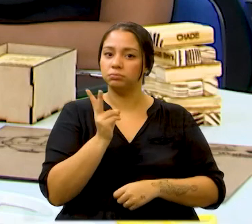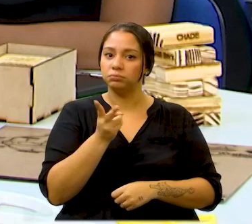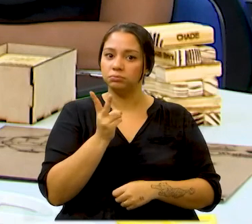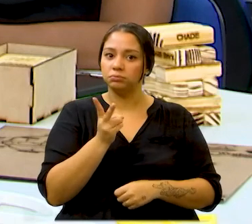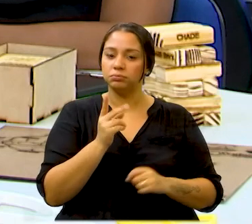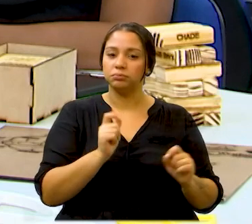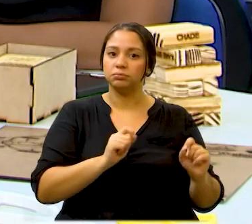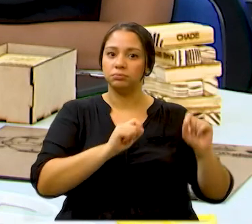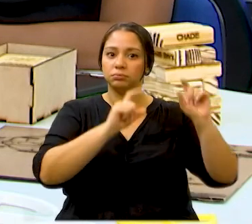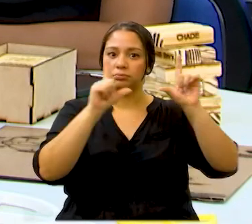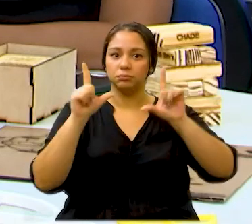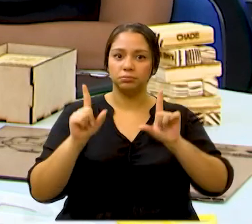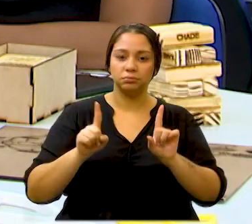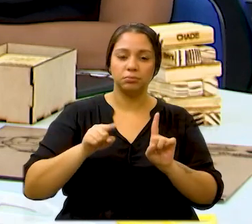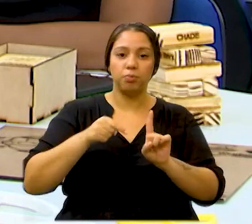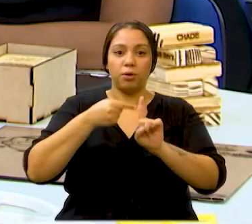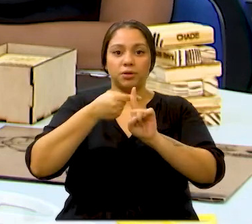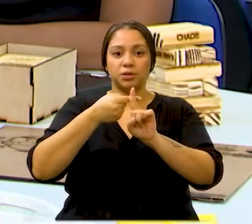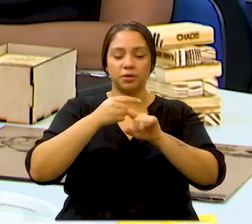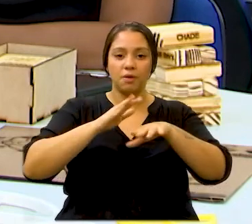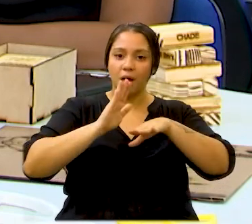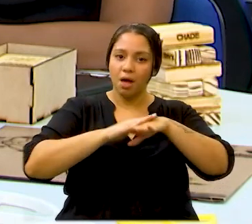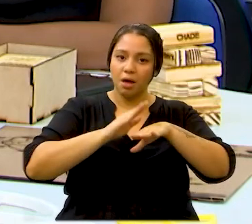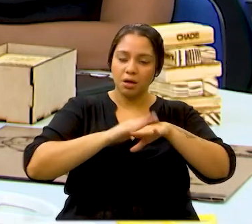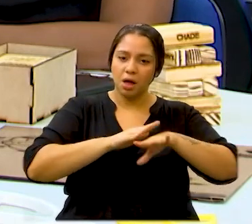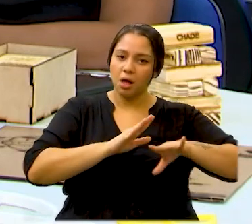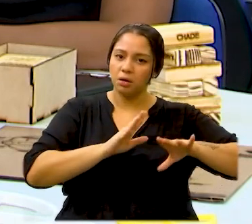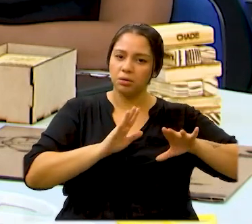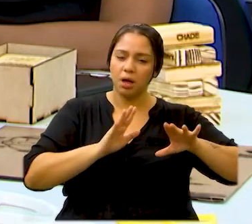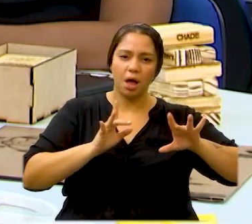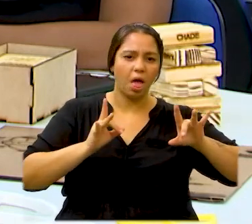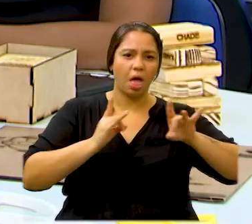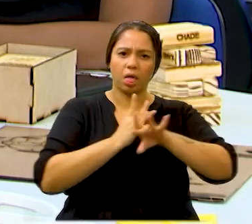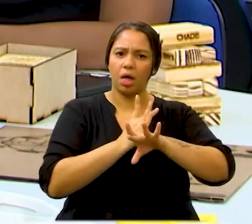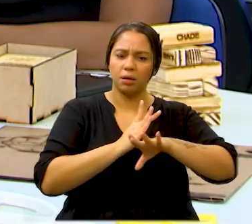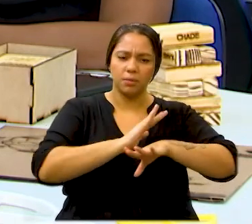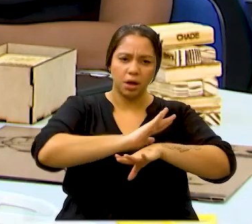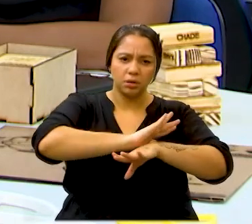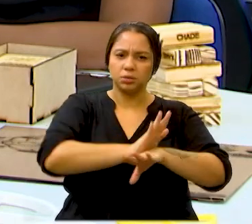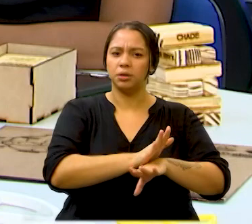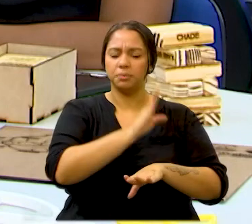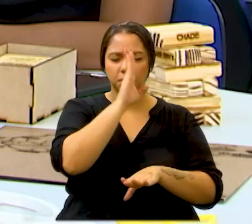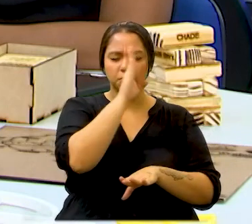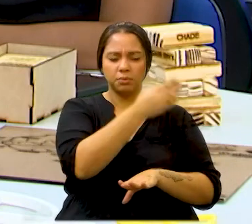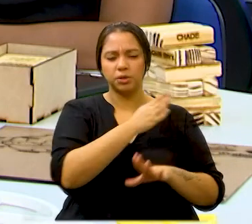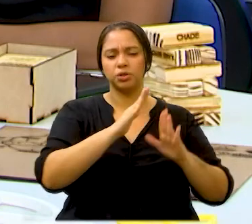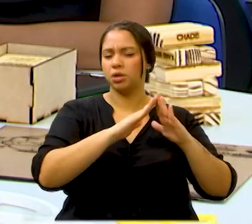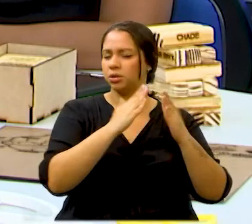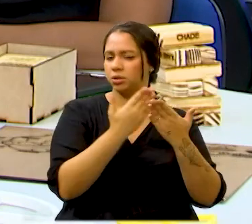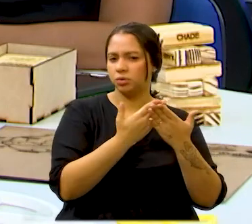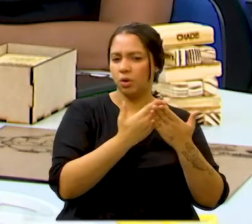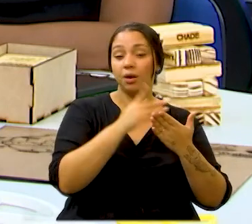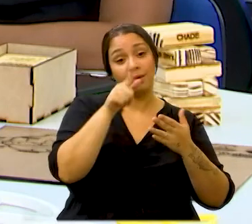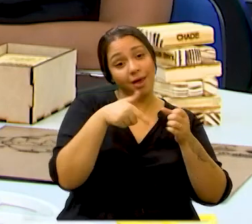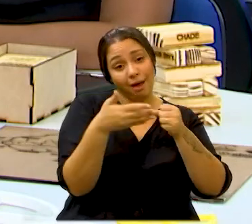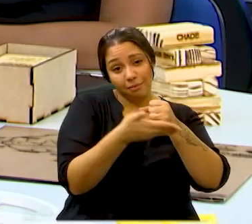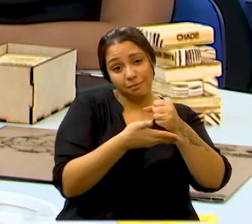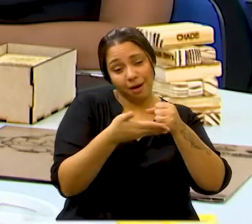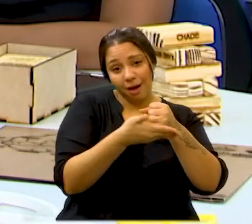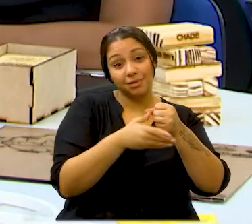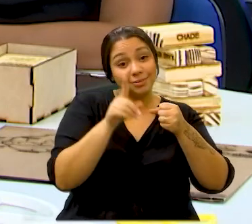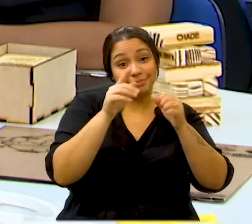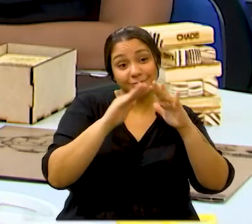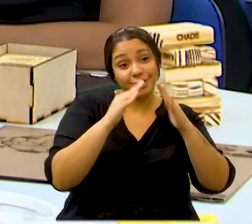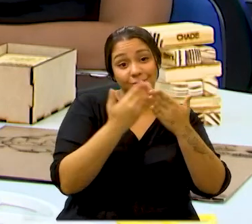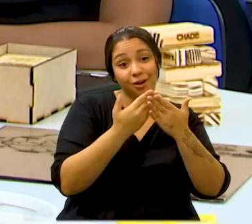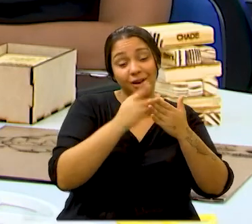certa frequência, e isso é muito positivo, não é, ações como essa de combate ao racismo, principalmente nas escolas, que é a base